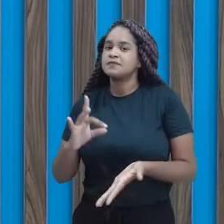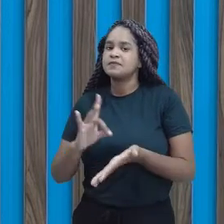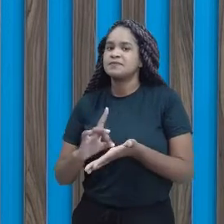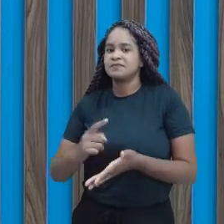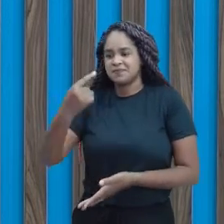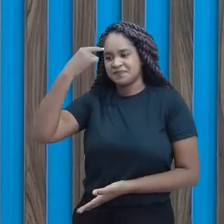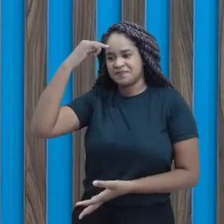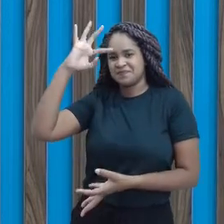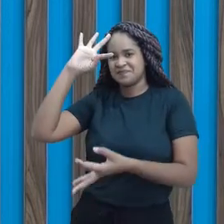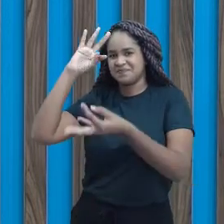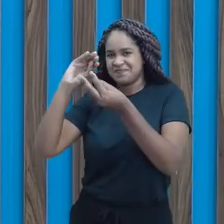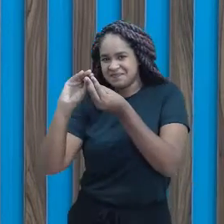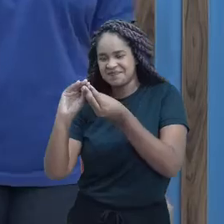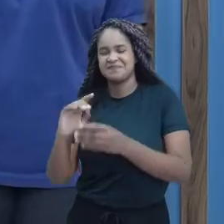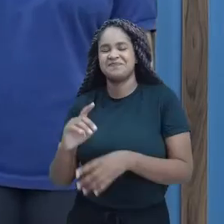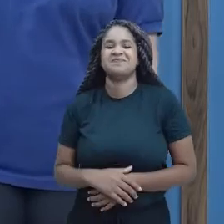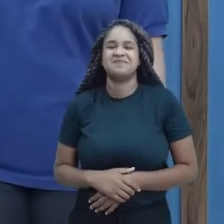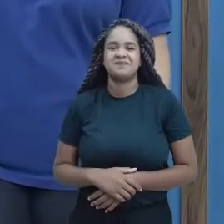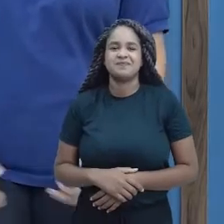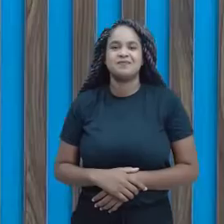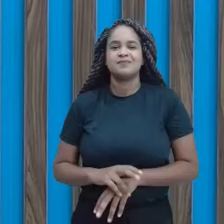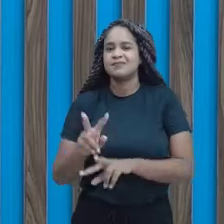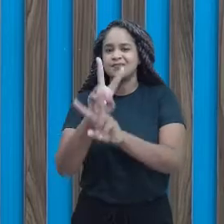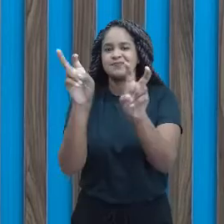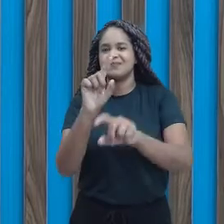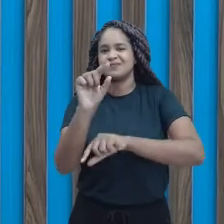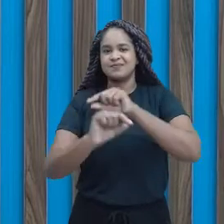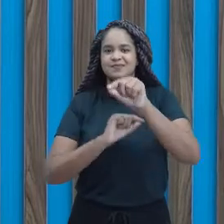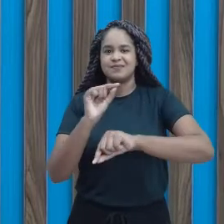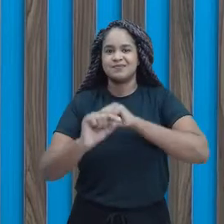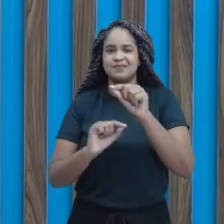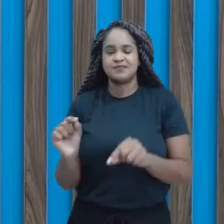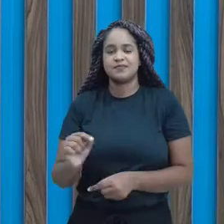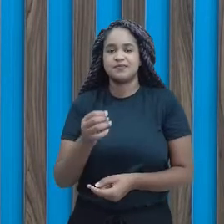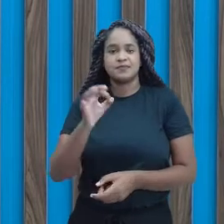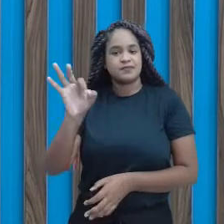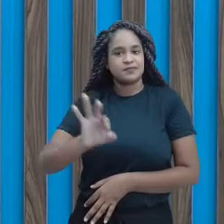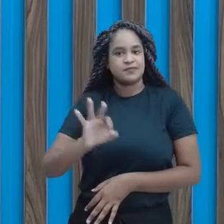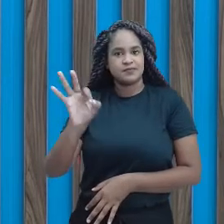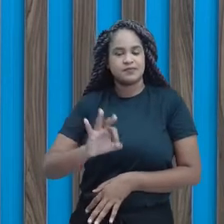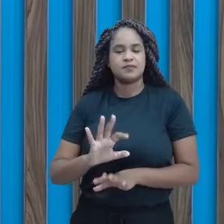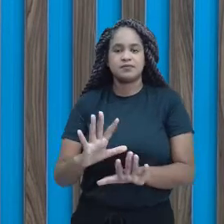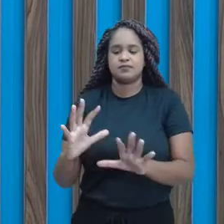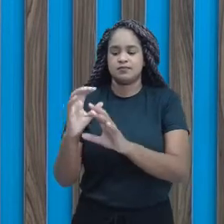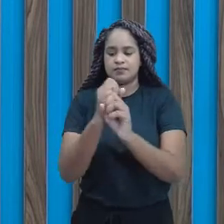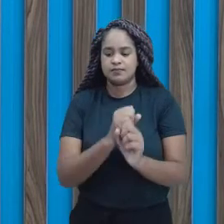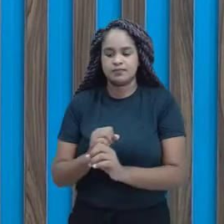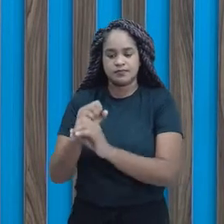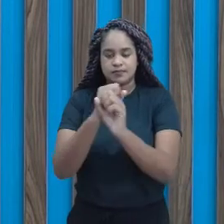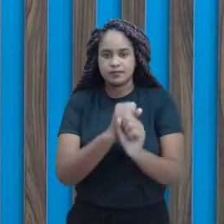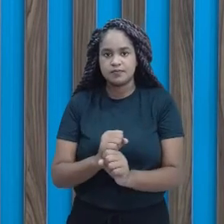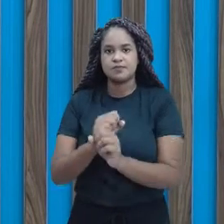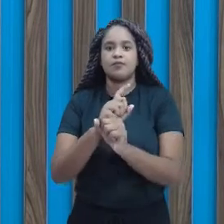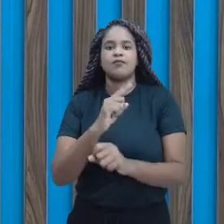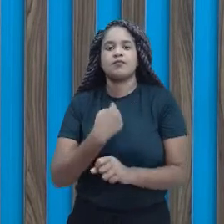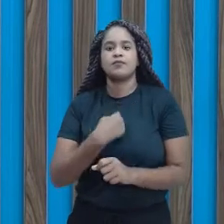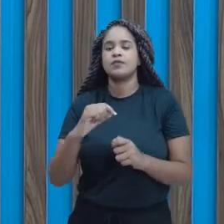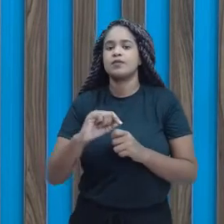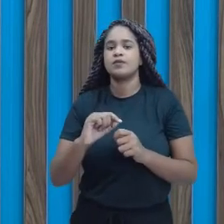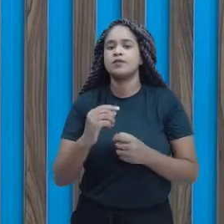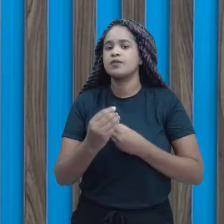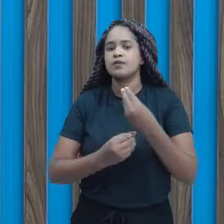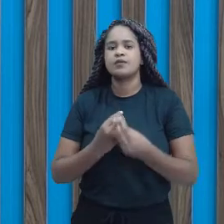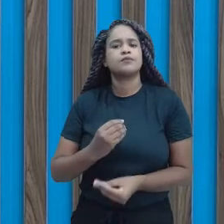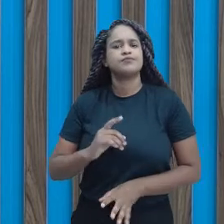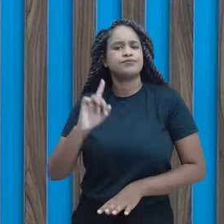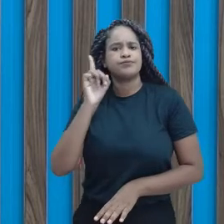né, que a gente teve, né, em relação a essa questão de porcentagem, mas são cálculos que a gente faz geralmente aí no nosso dia a